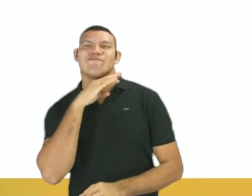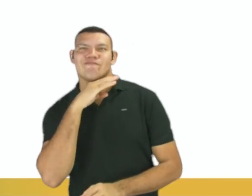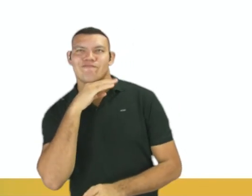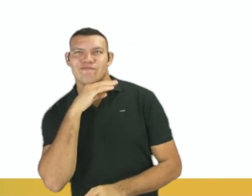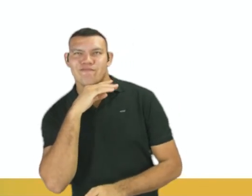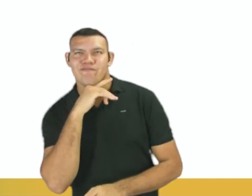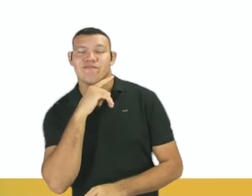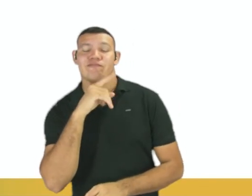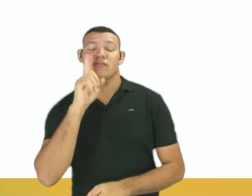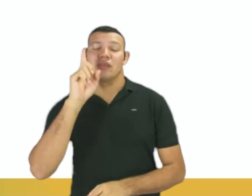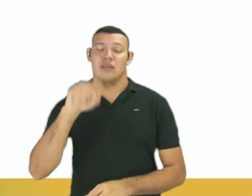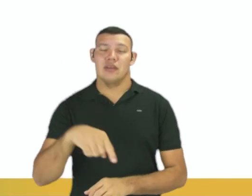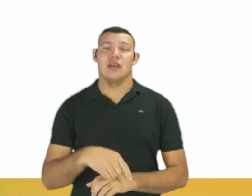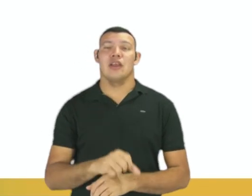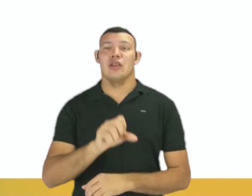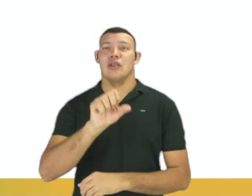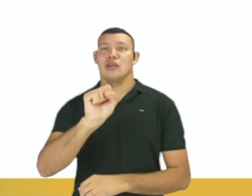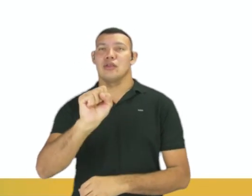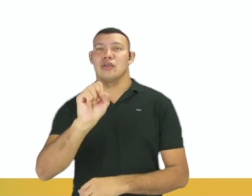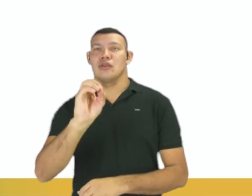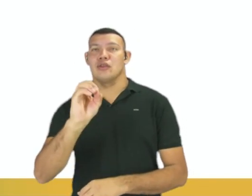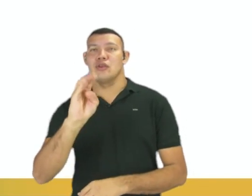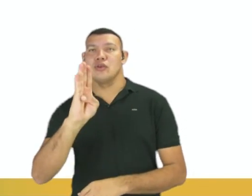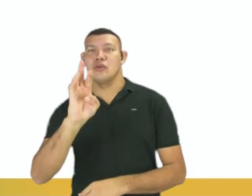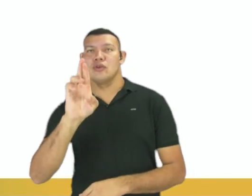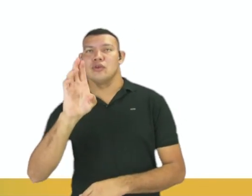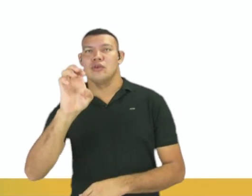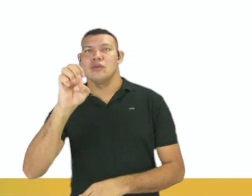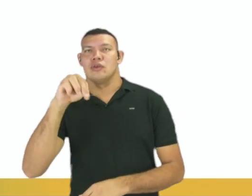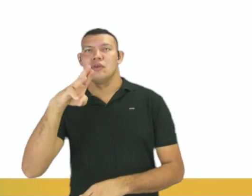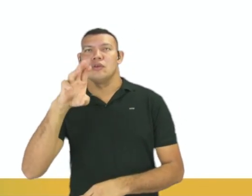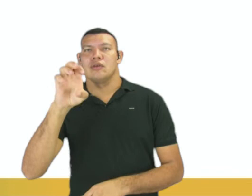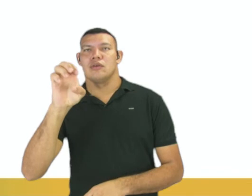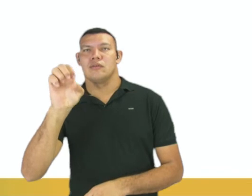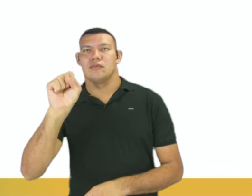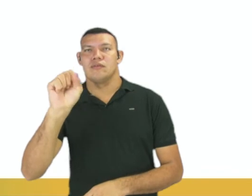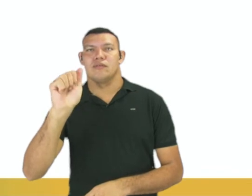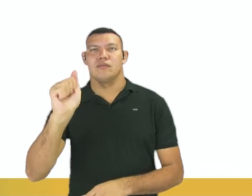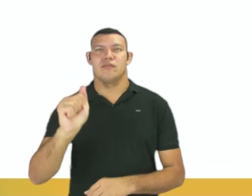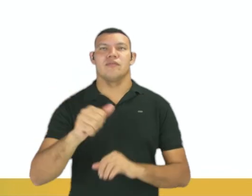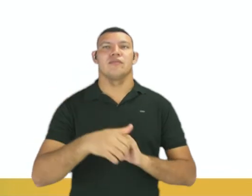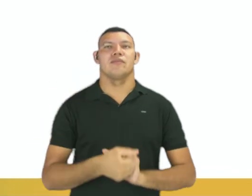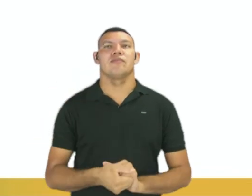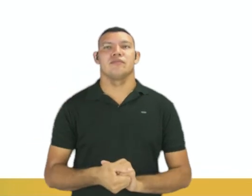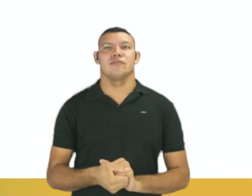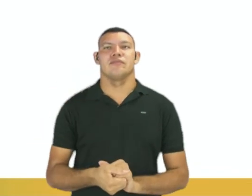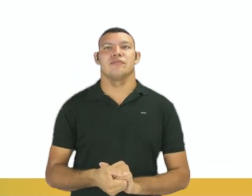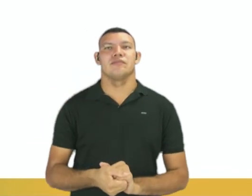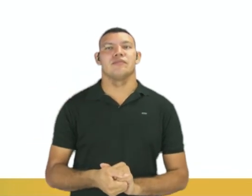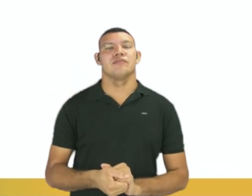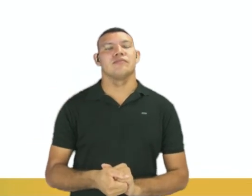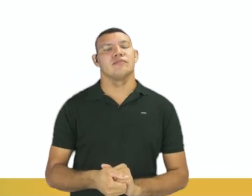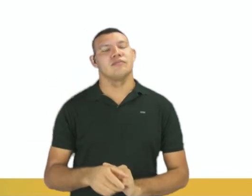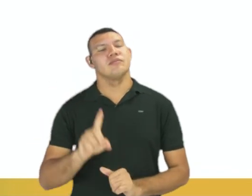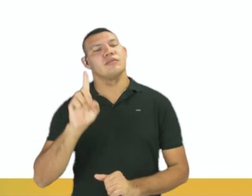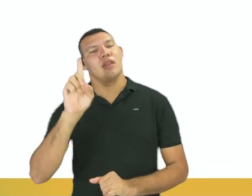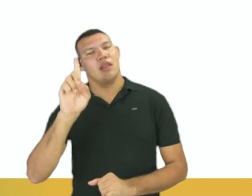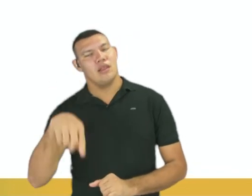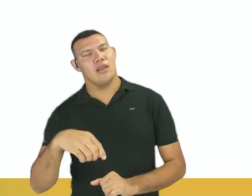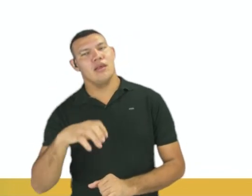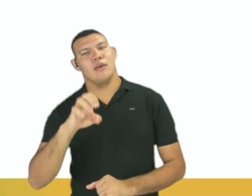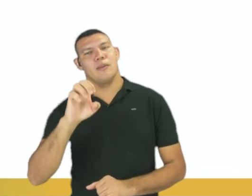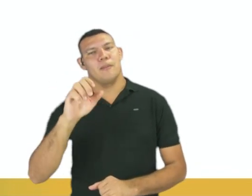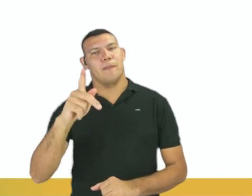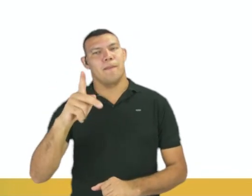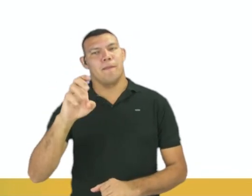pêssego com creme eu acho que a gente já tem aí E o pior é primeiro oração verbo que a sobremesa é